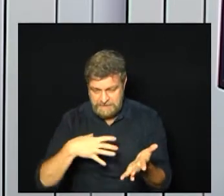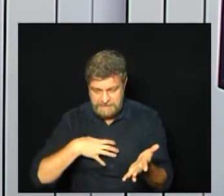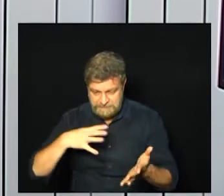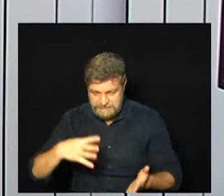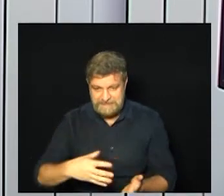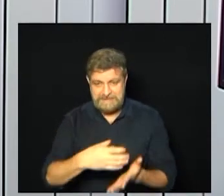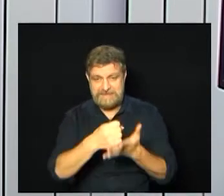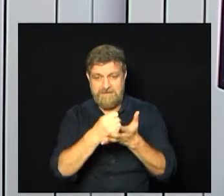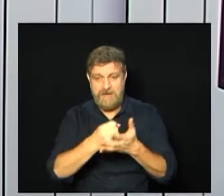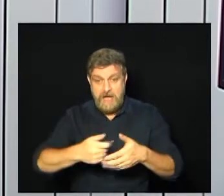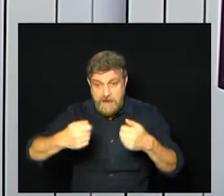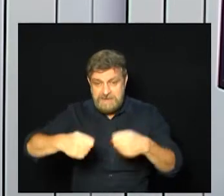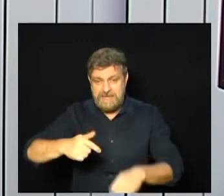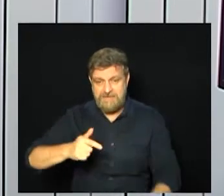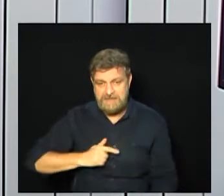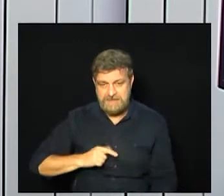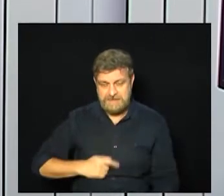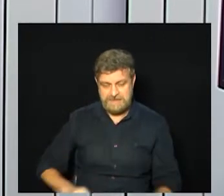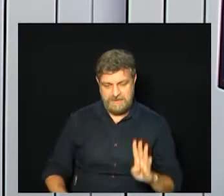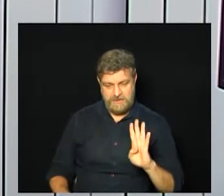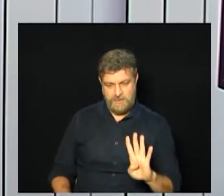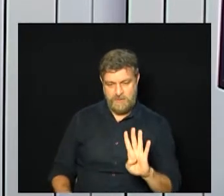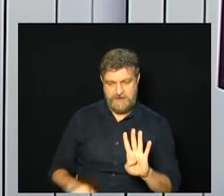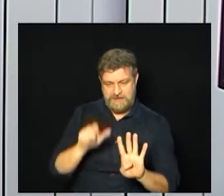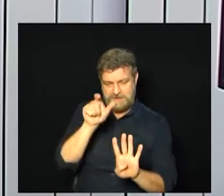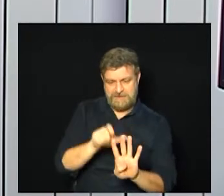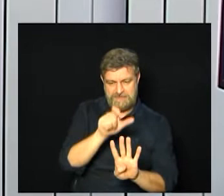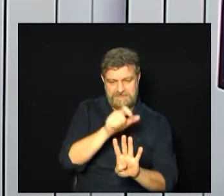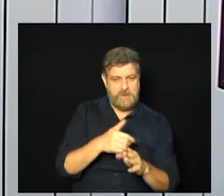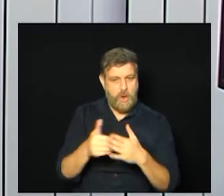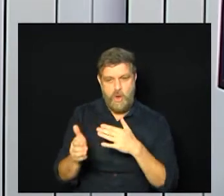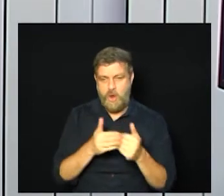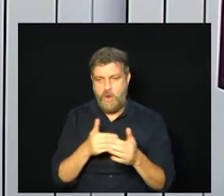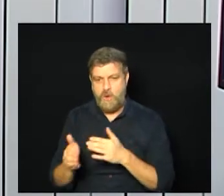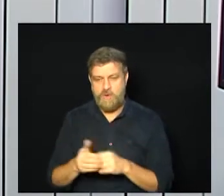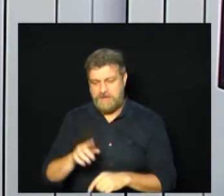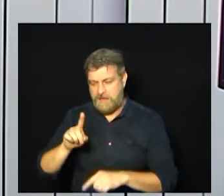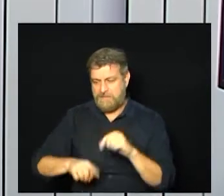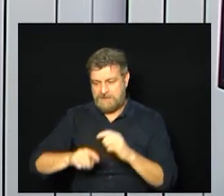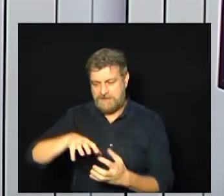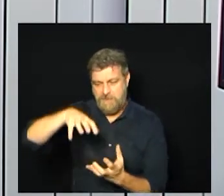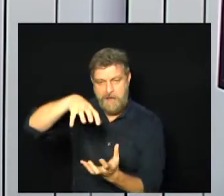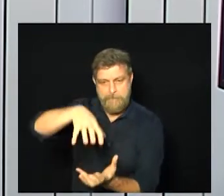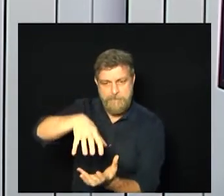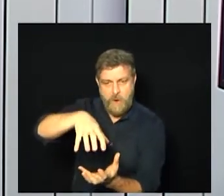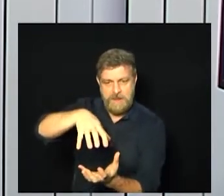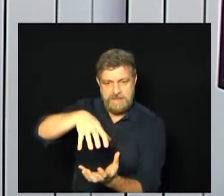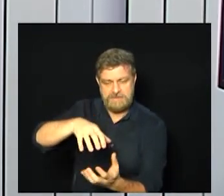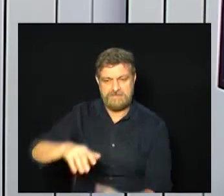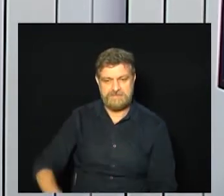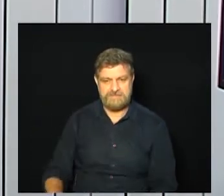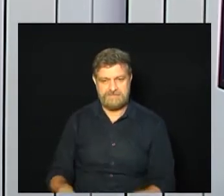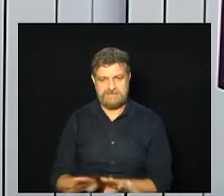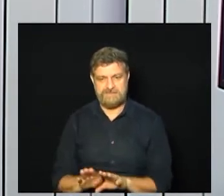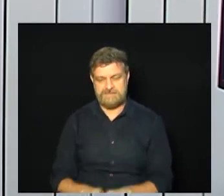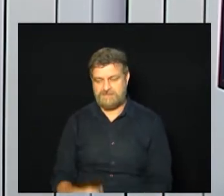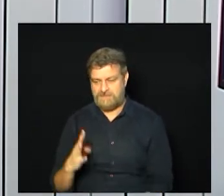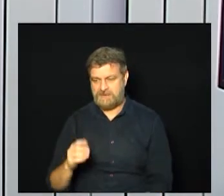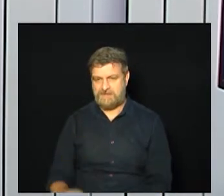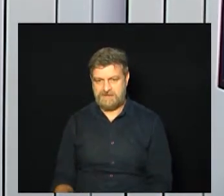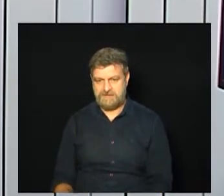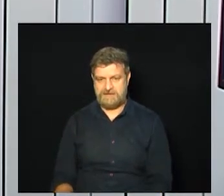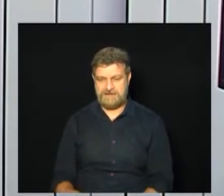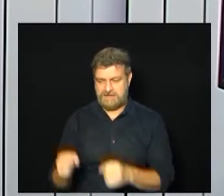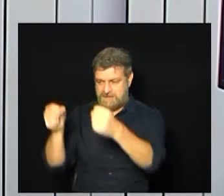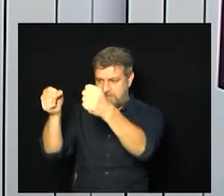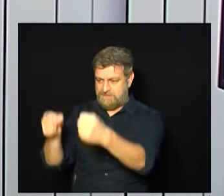de que eram necessários pelo menos 4 pessoas, qualquer objeto redondo que viraria bola e mais 4 objetos que podiam